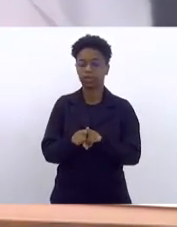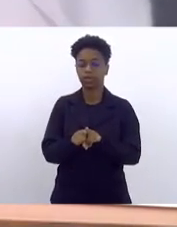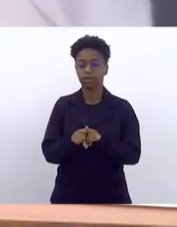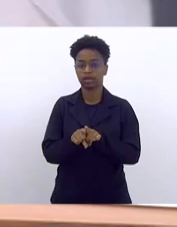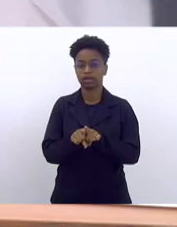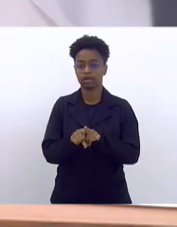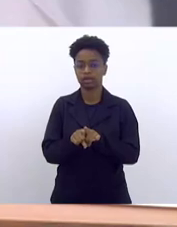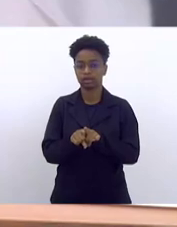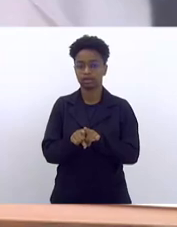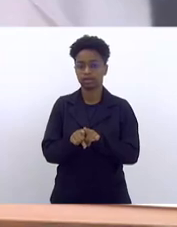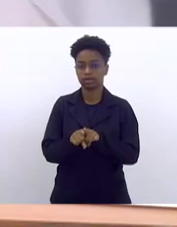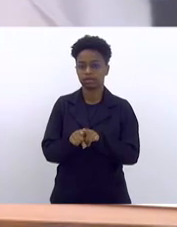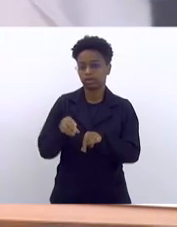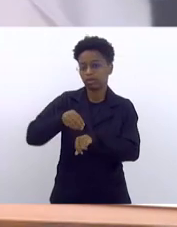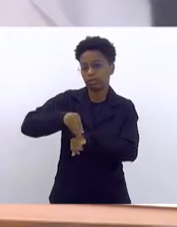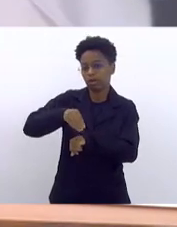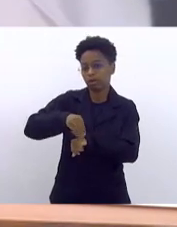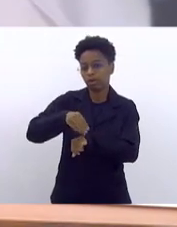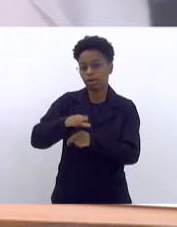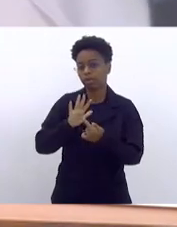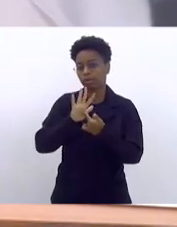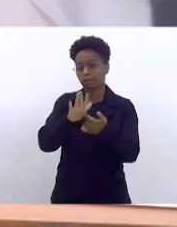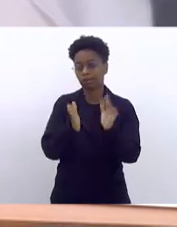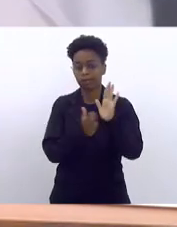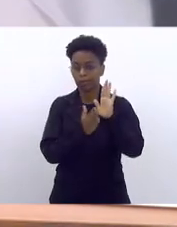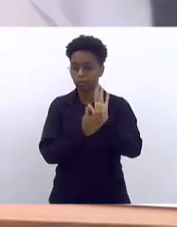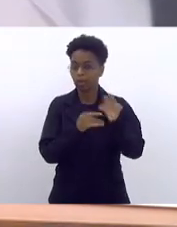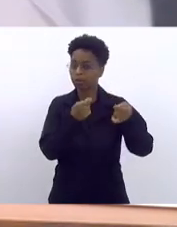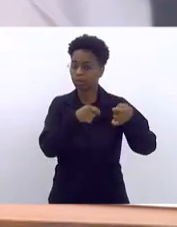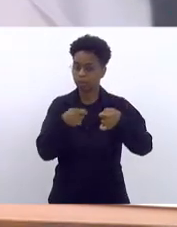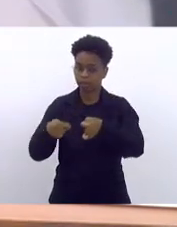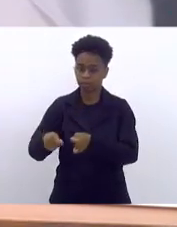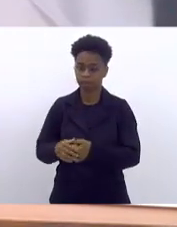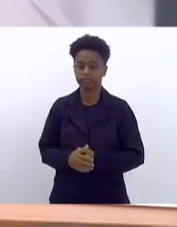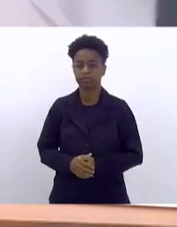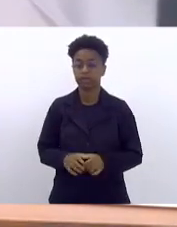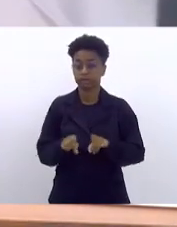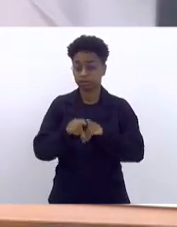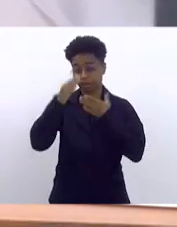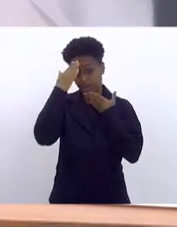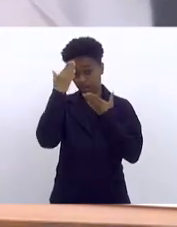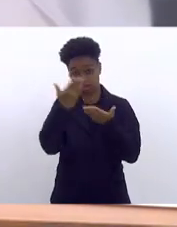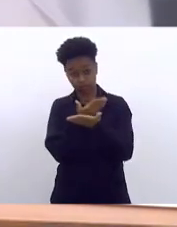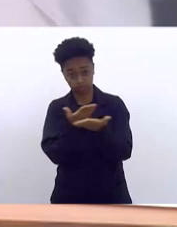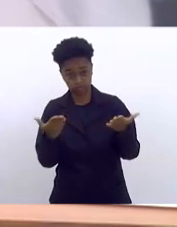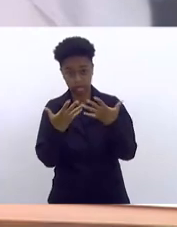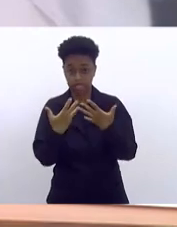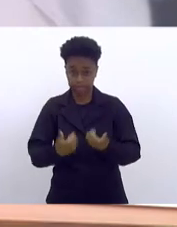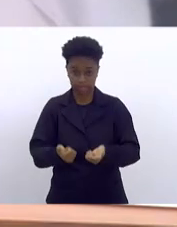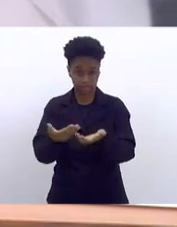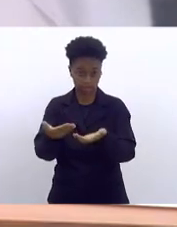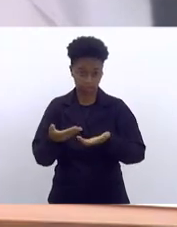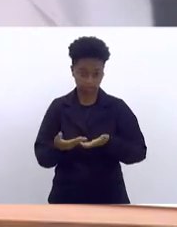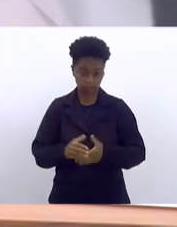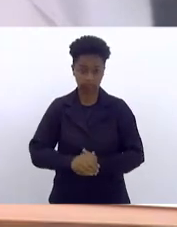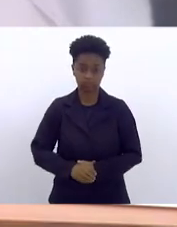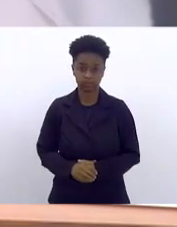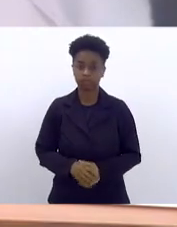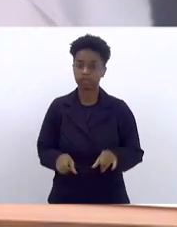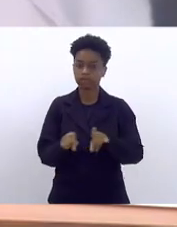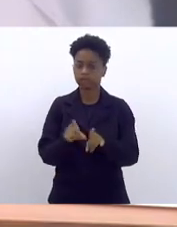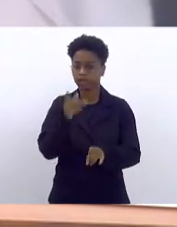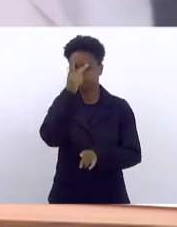as suas propostas as suas demandas eu agradeço vocês terem aceitado o convite aos